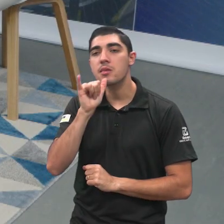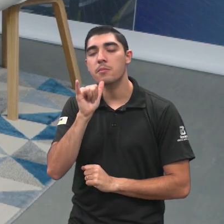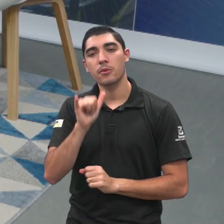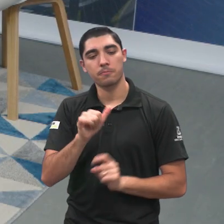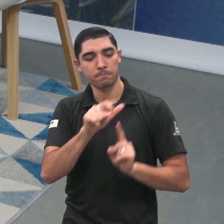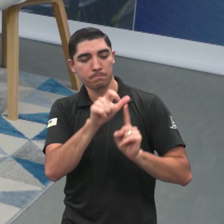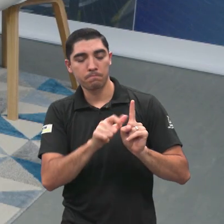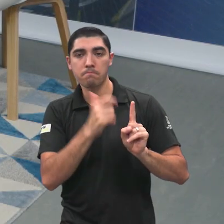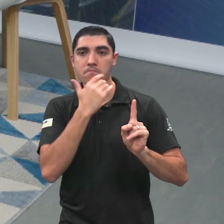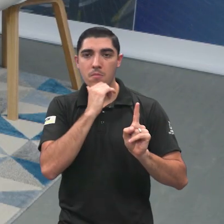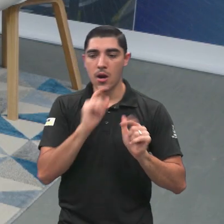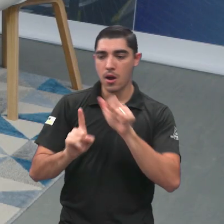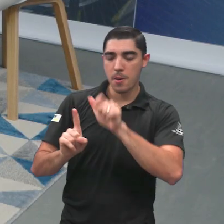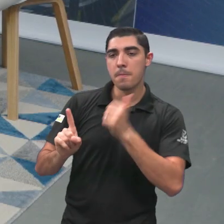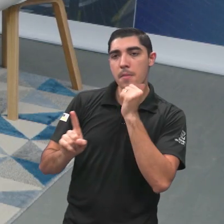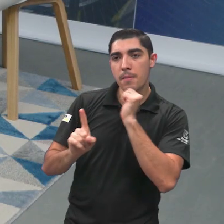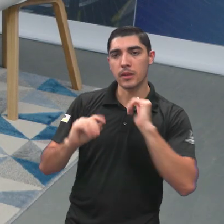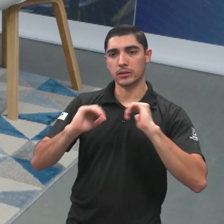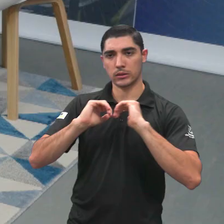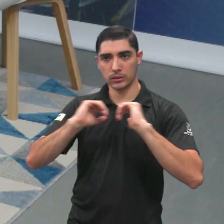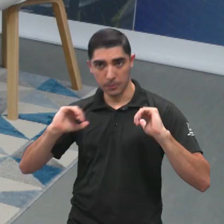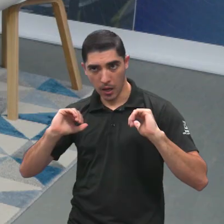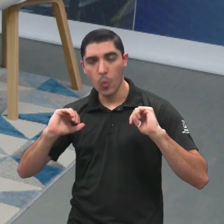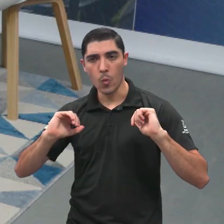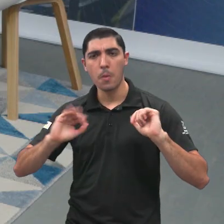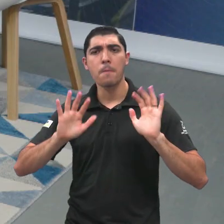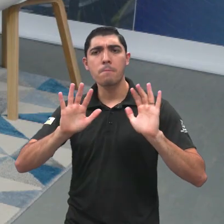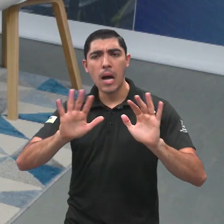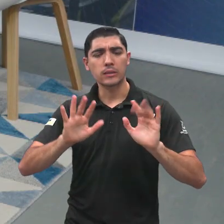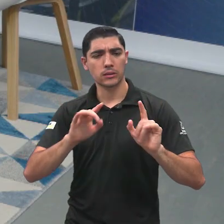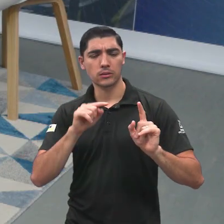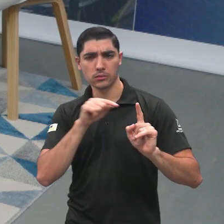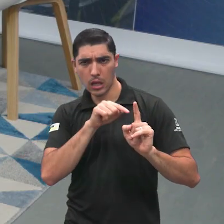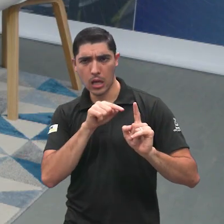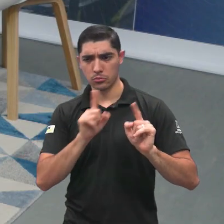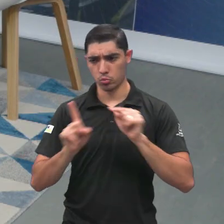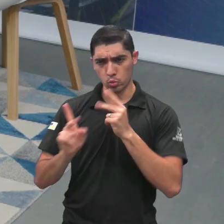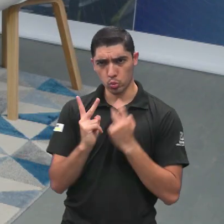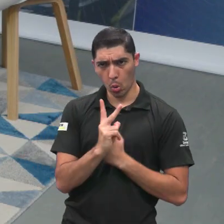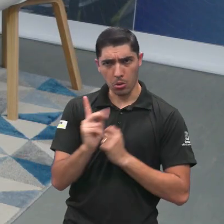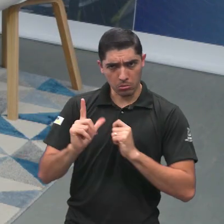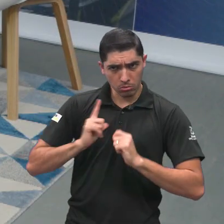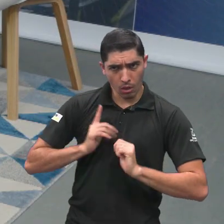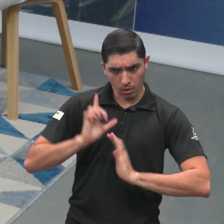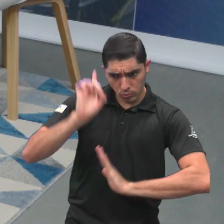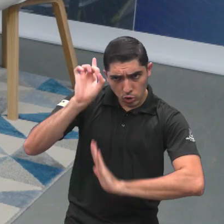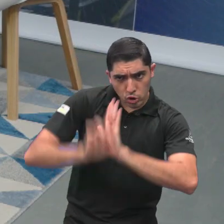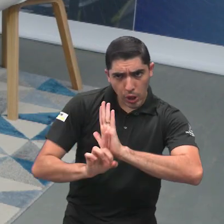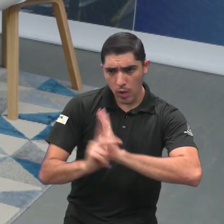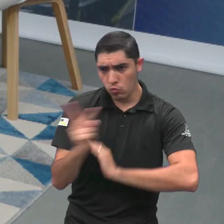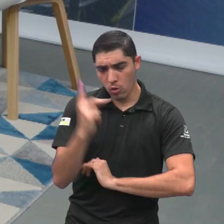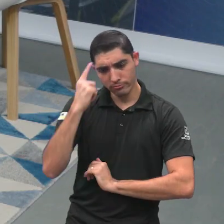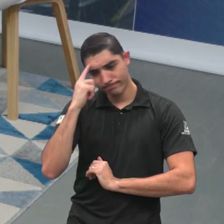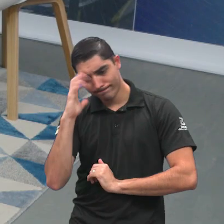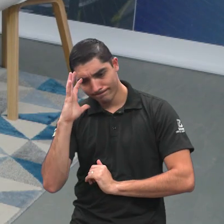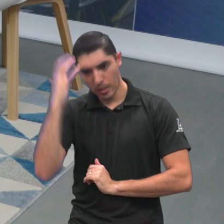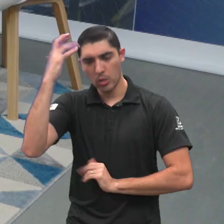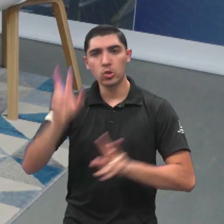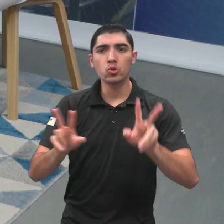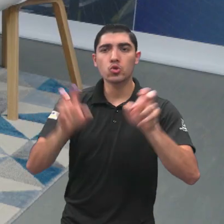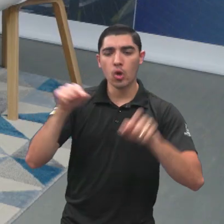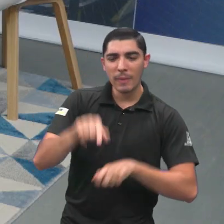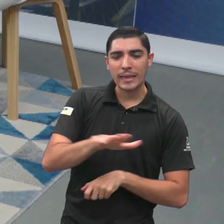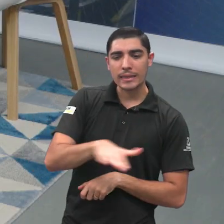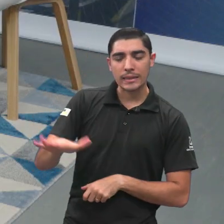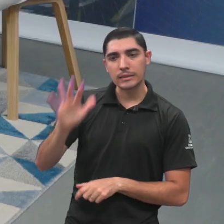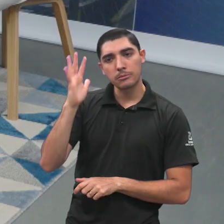separados, né? Têm direito de participar das principais decisões da vida da criança? Como a lei garante isso,